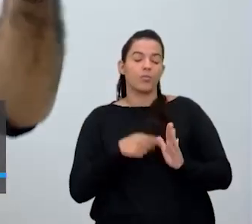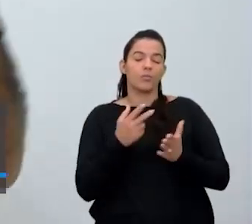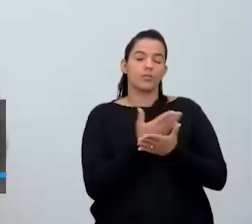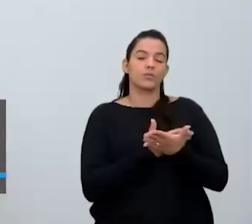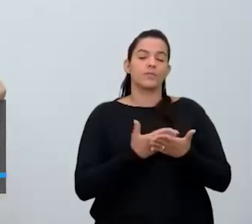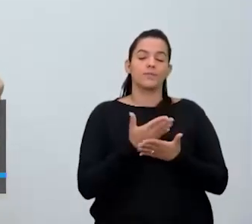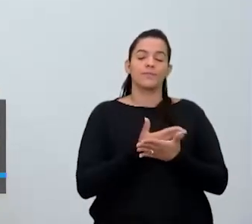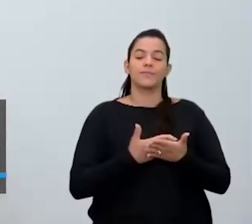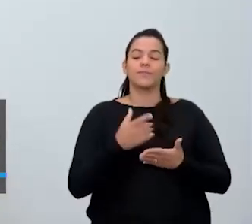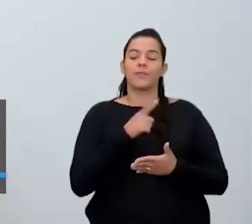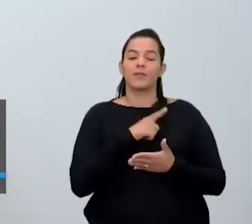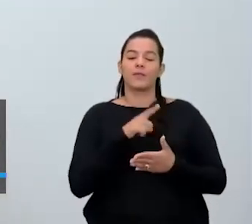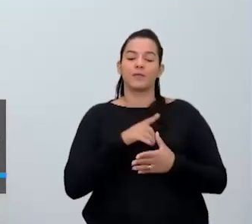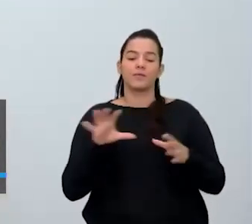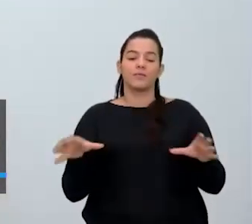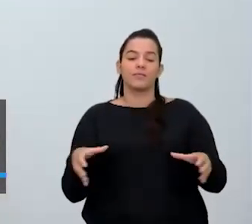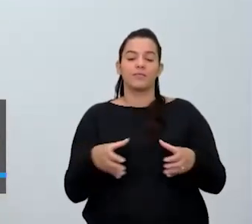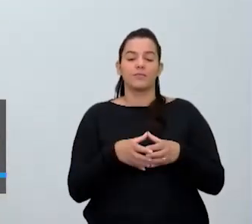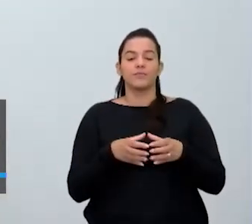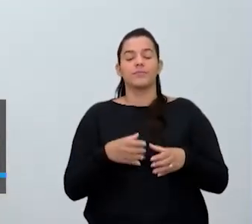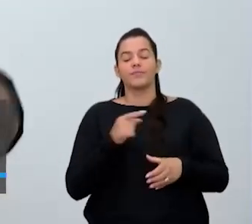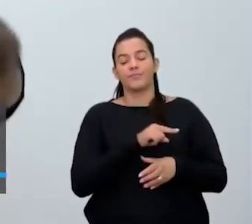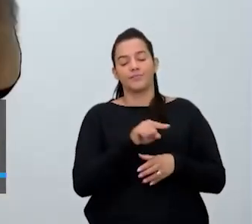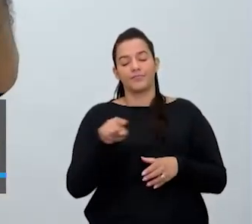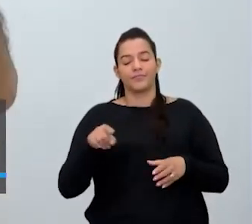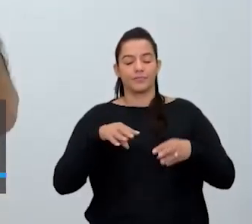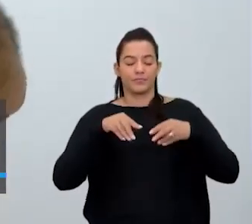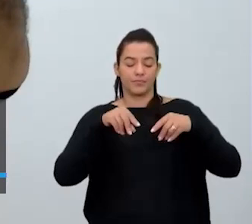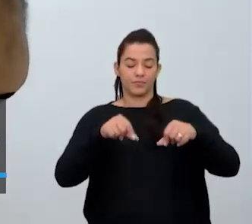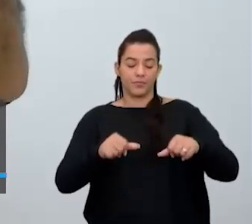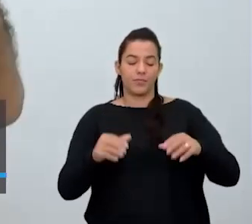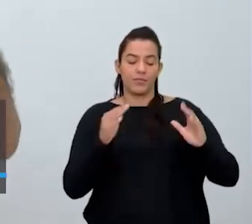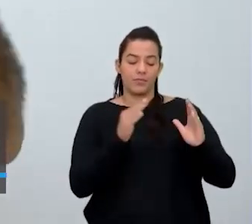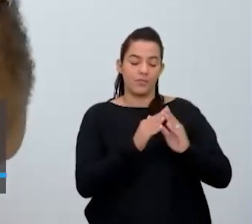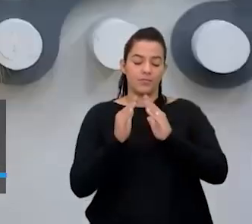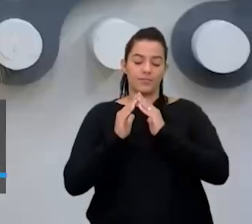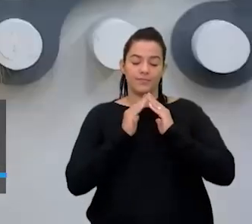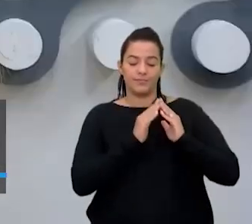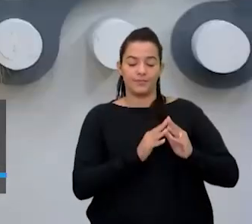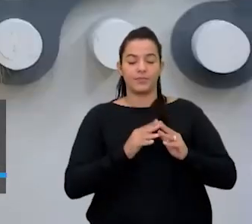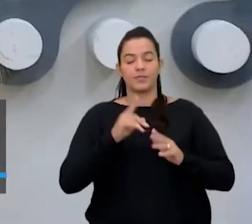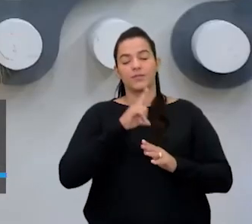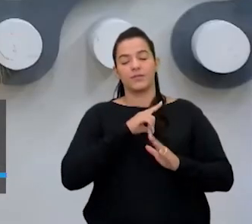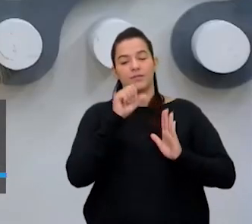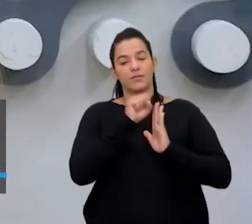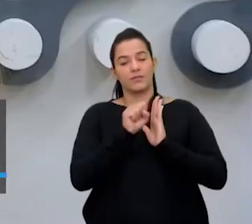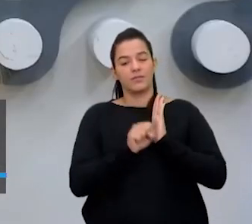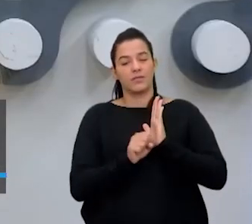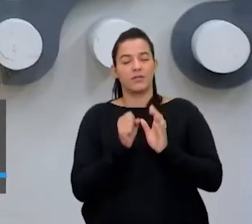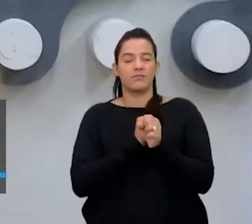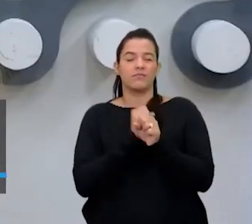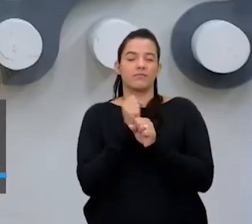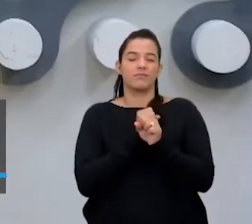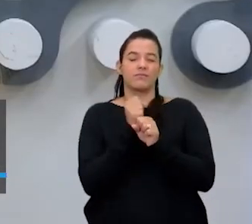mesmo território tribos que historicamente vinham de séculos de conflitos